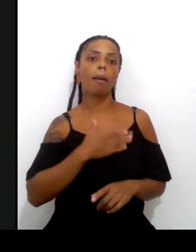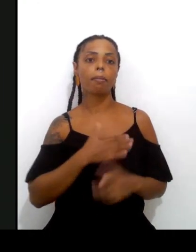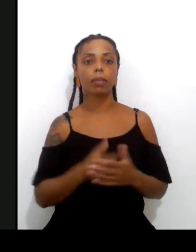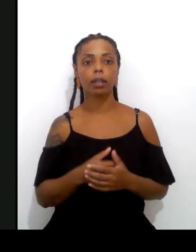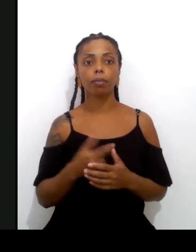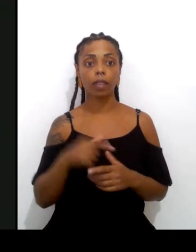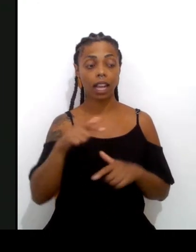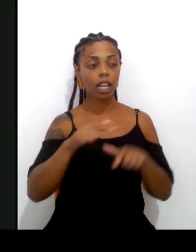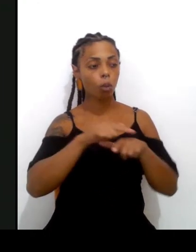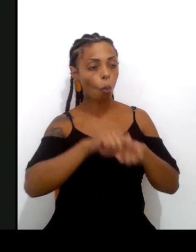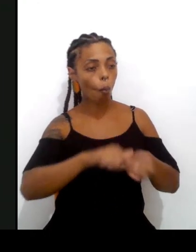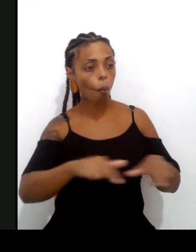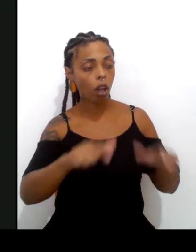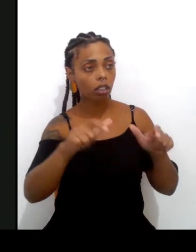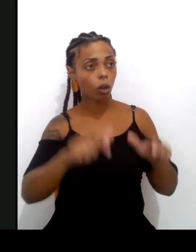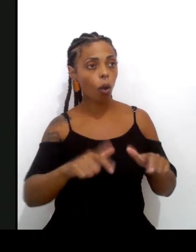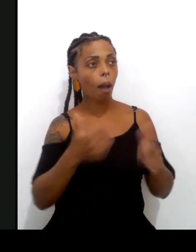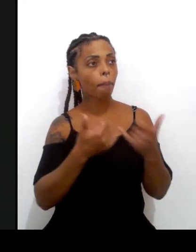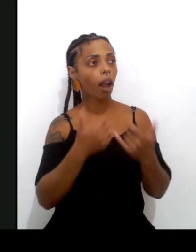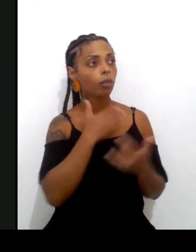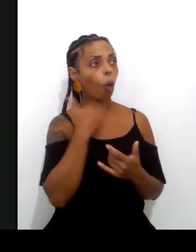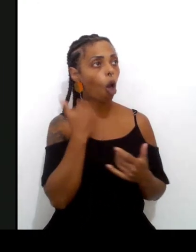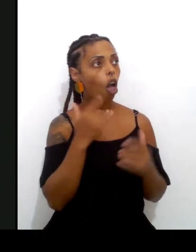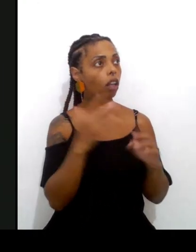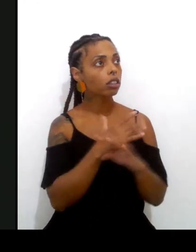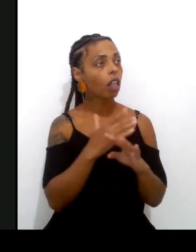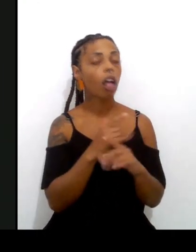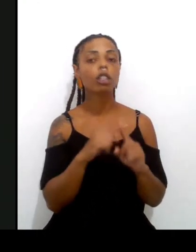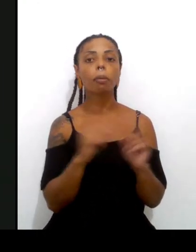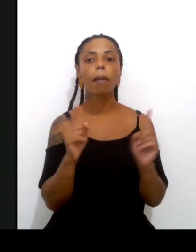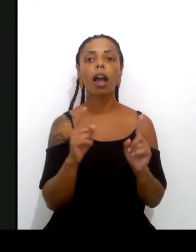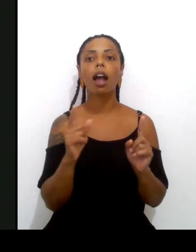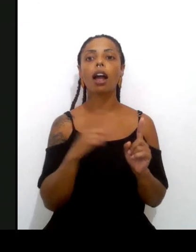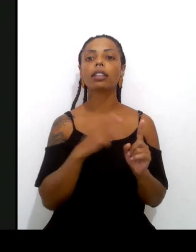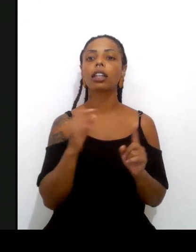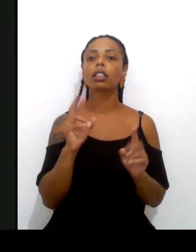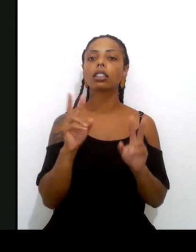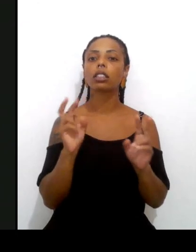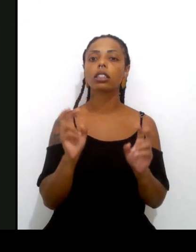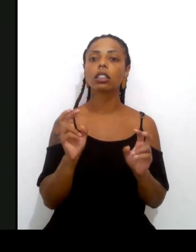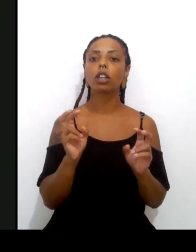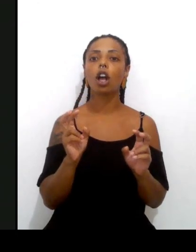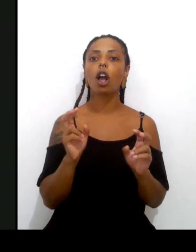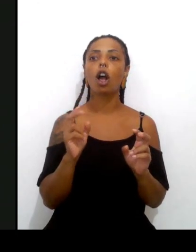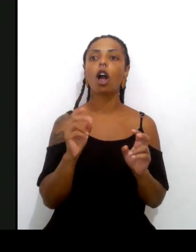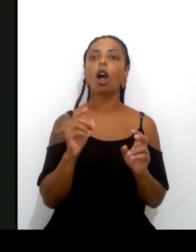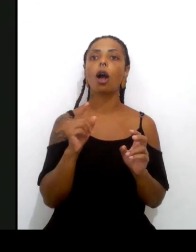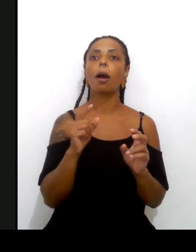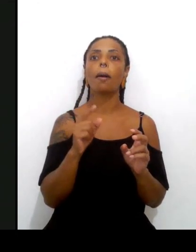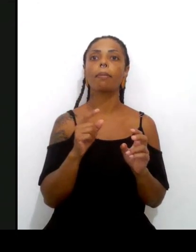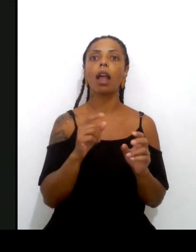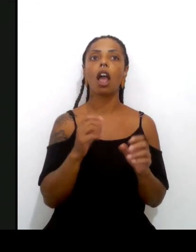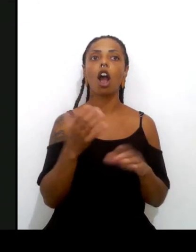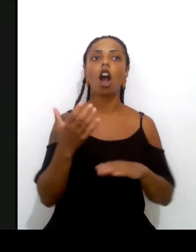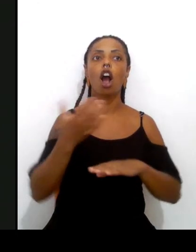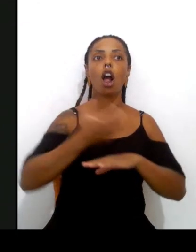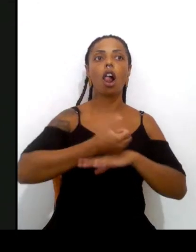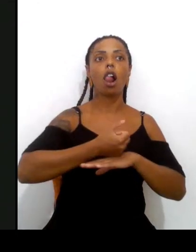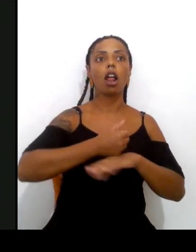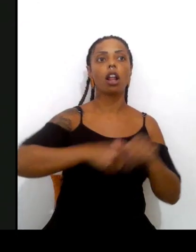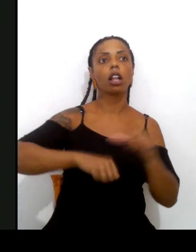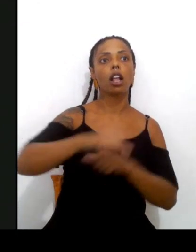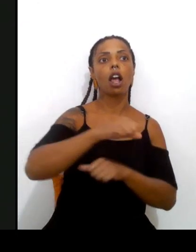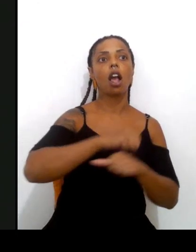moribunda de Tanger em algum momento entre o assentamento colonial e a reintegração ao Marrocos independente auxiliaria